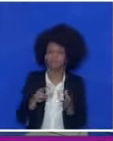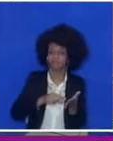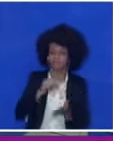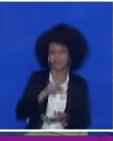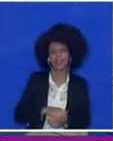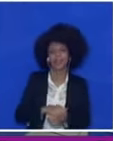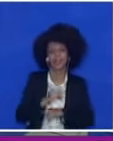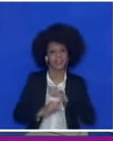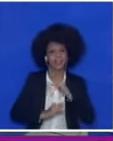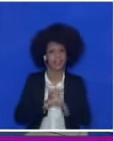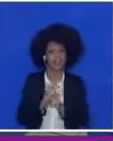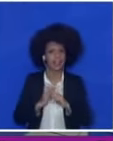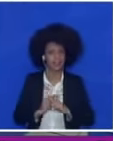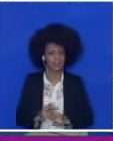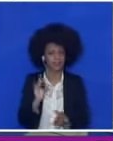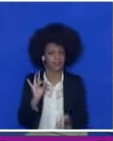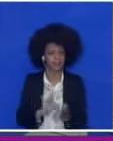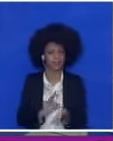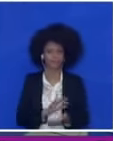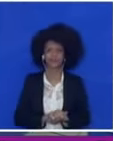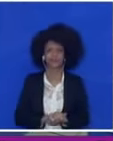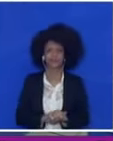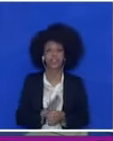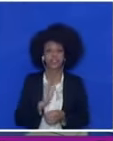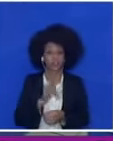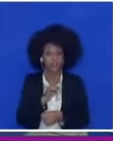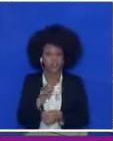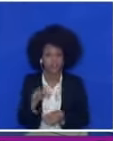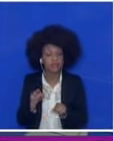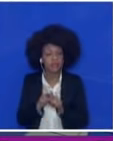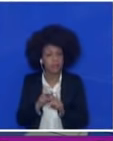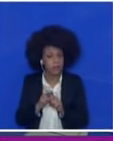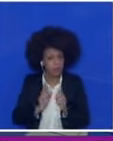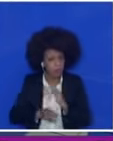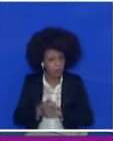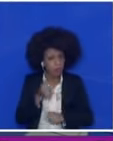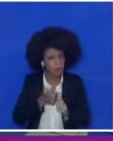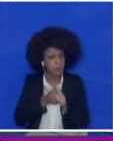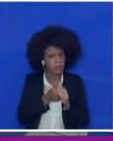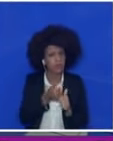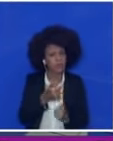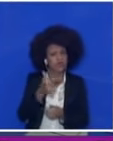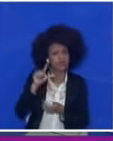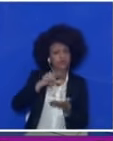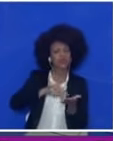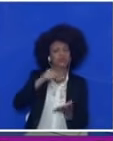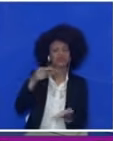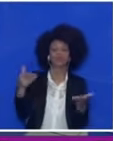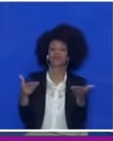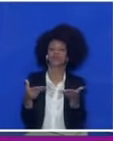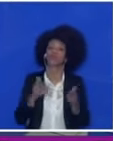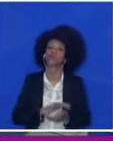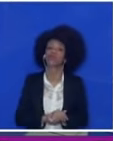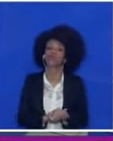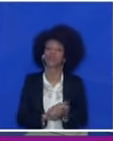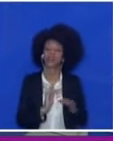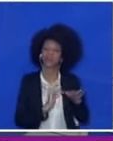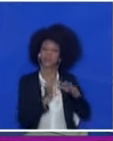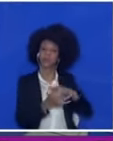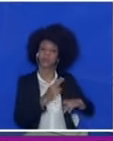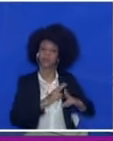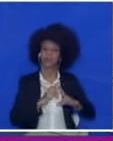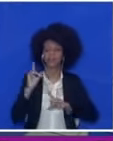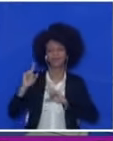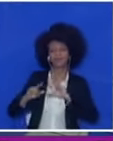sorteio no site oficial da Caixa na internet. E já você pode continuar acompanhando os demais sorteios desta tarde através dos perfis